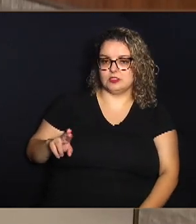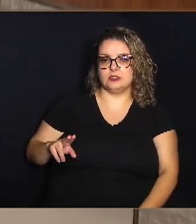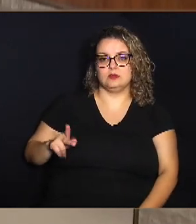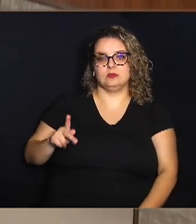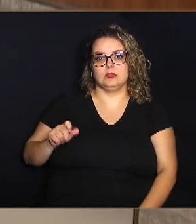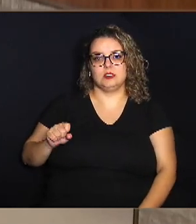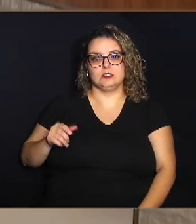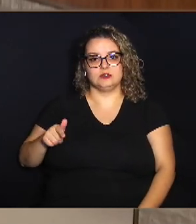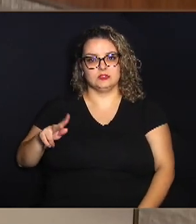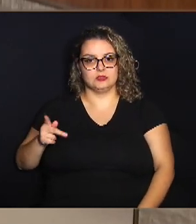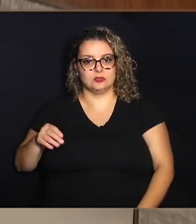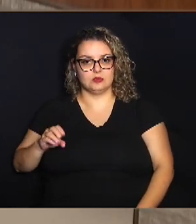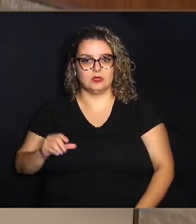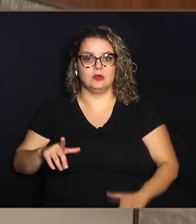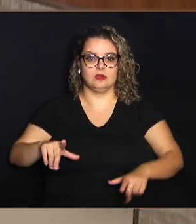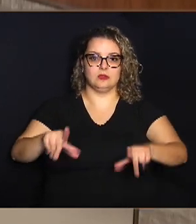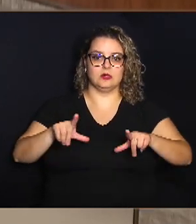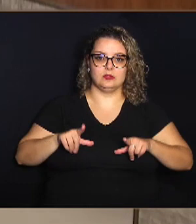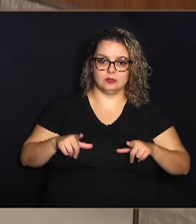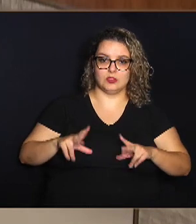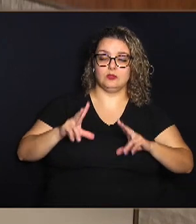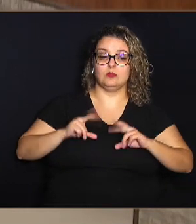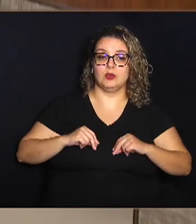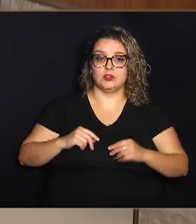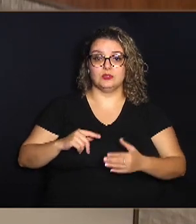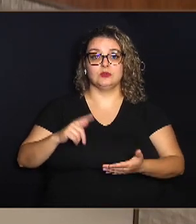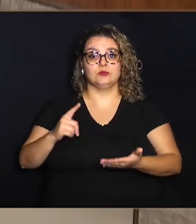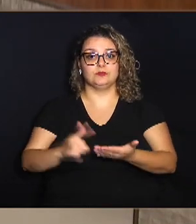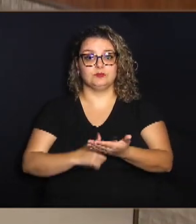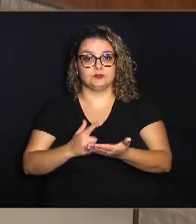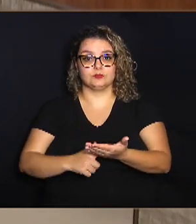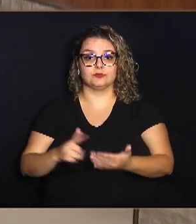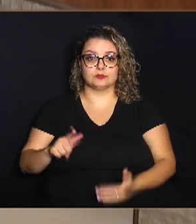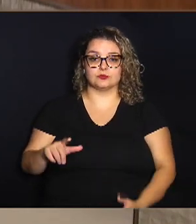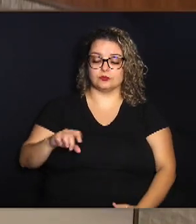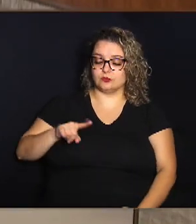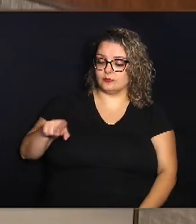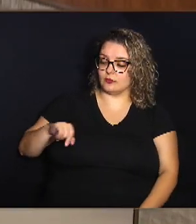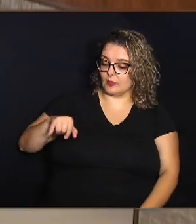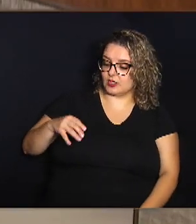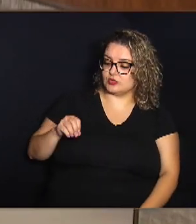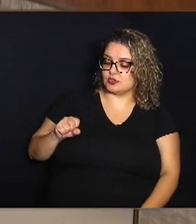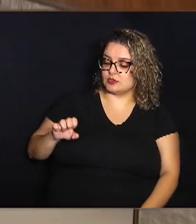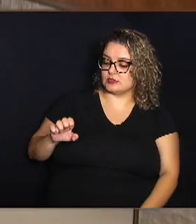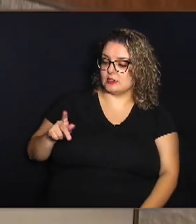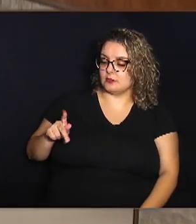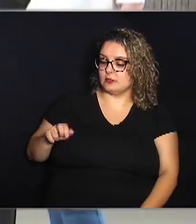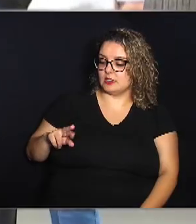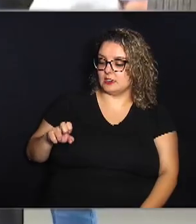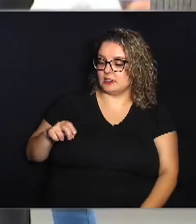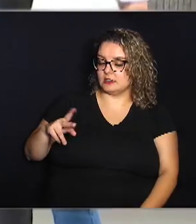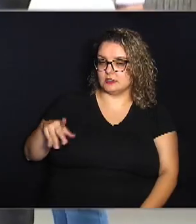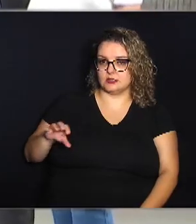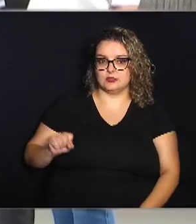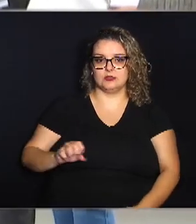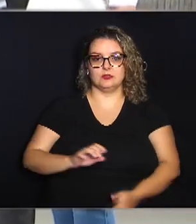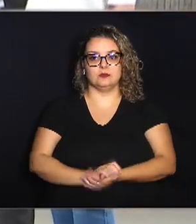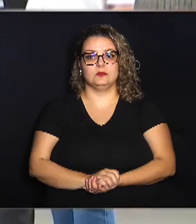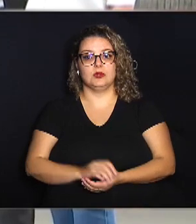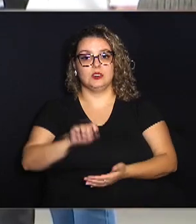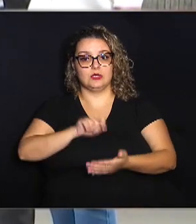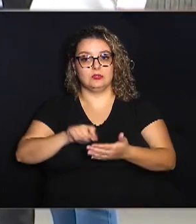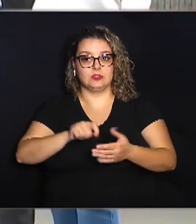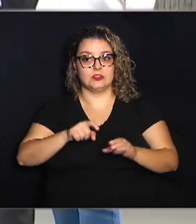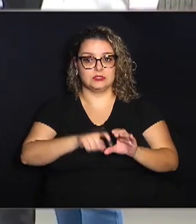Ferreira recebeu o diploma de mérito literário José Paranhos de Sequeira. Um notável policial militar e escritor